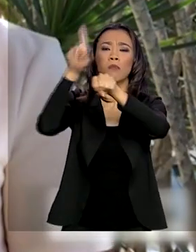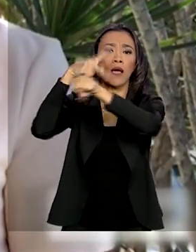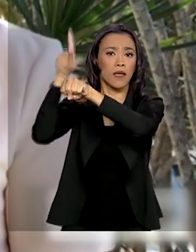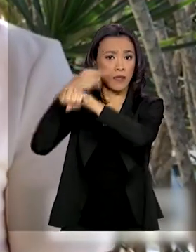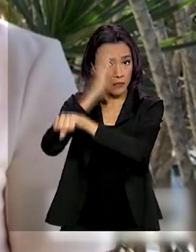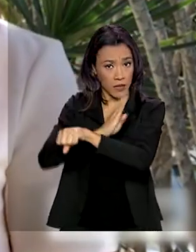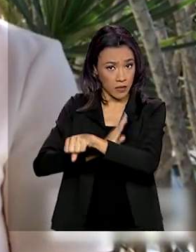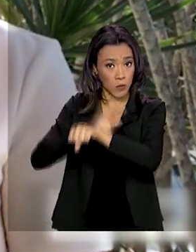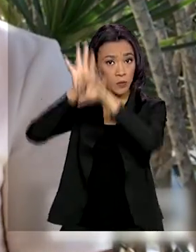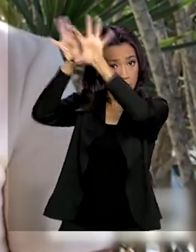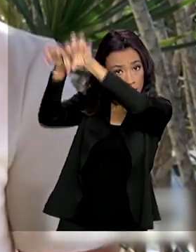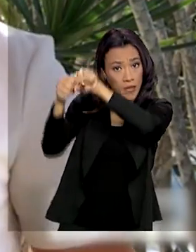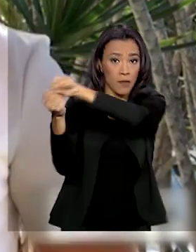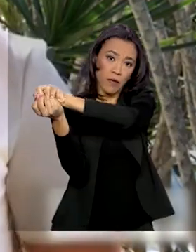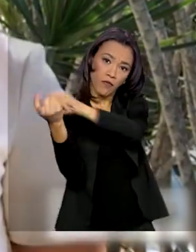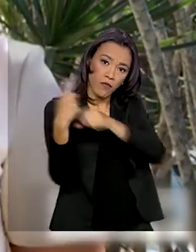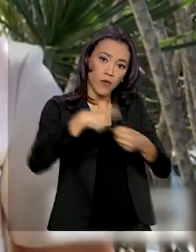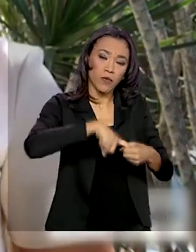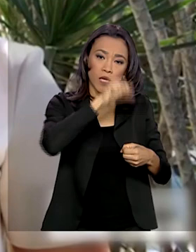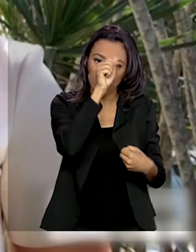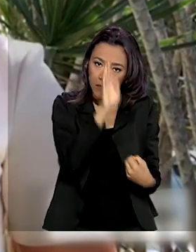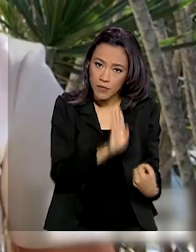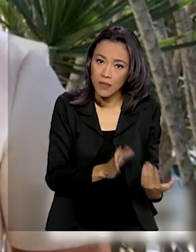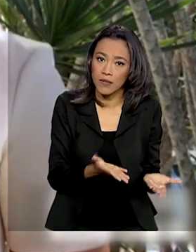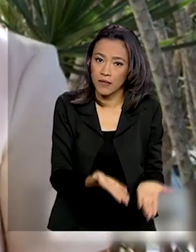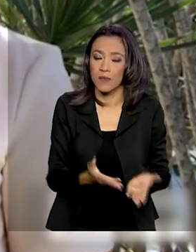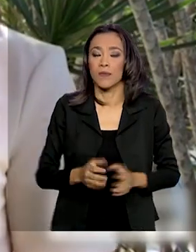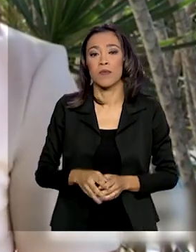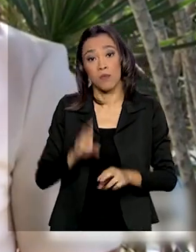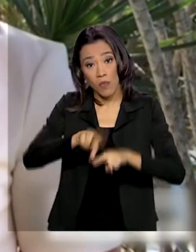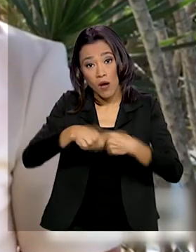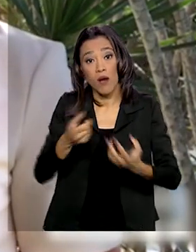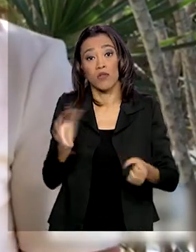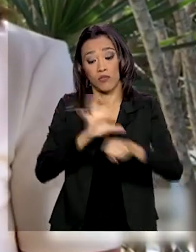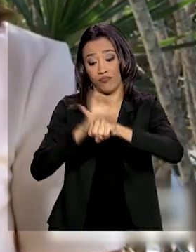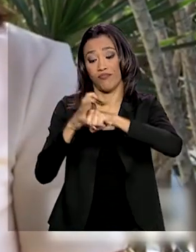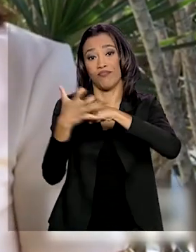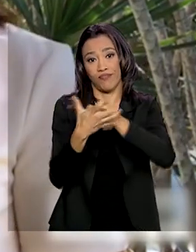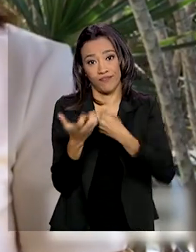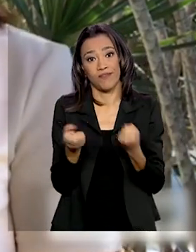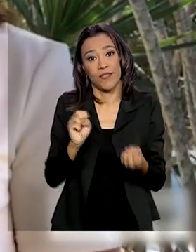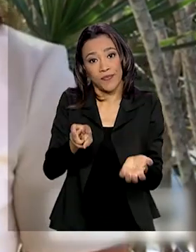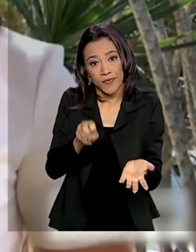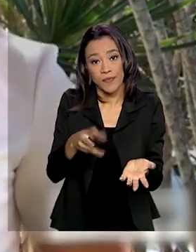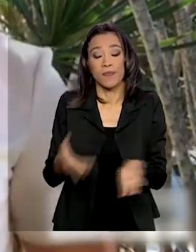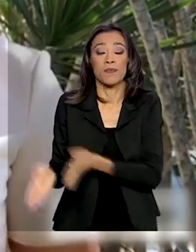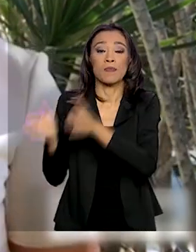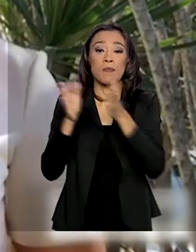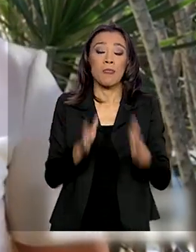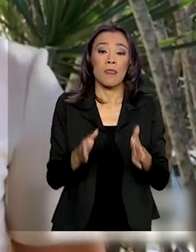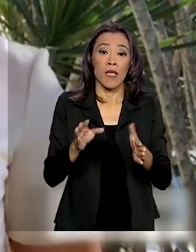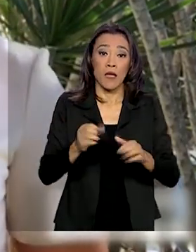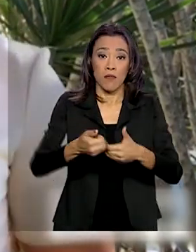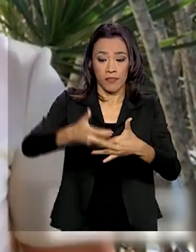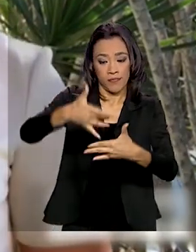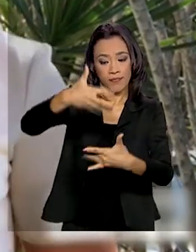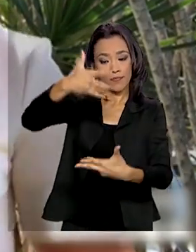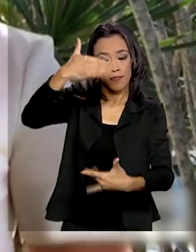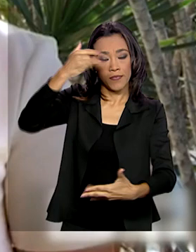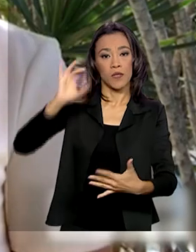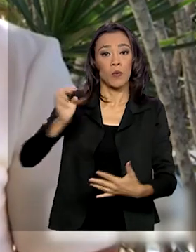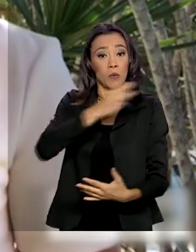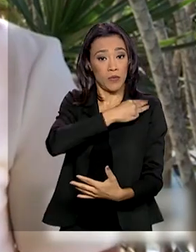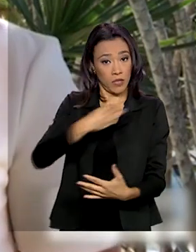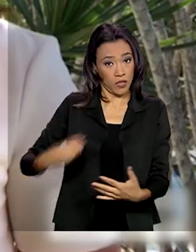a pandemia do novo coronavírus. Pelas redes sociais, o ministro do Turismo, Marcelo Álvaro Antônio,